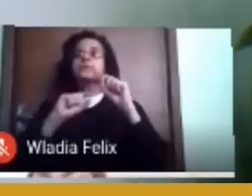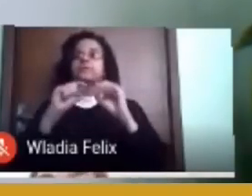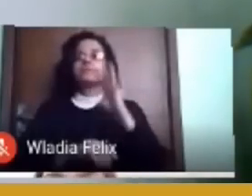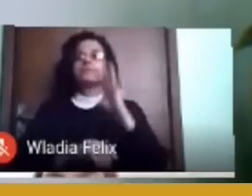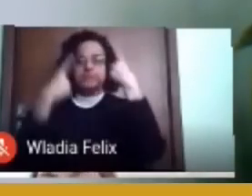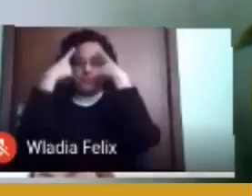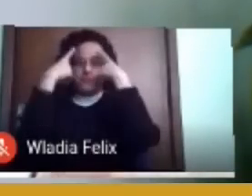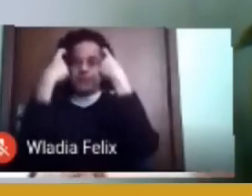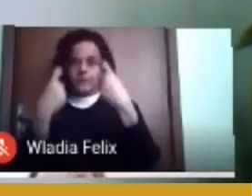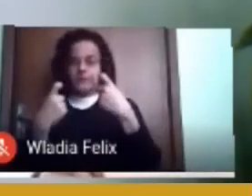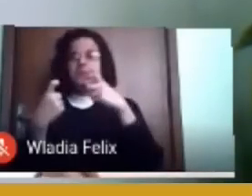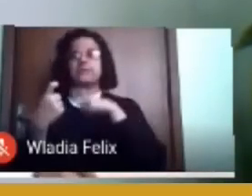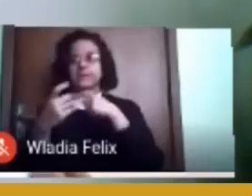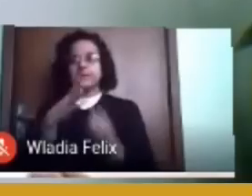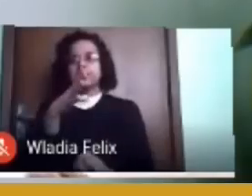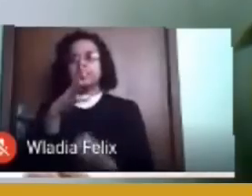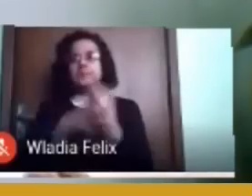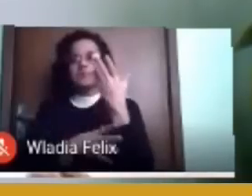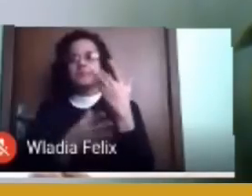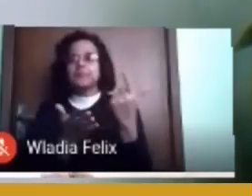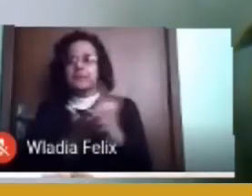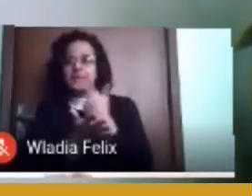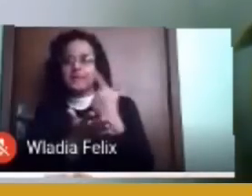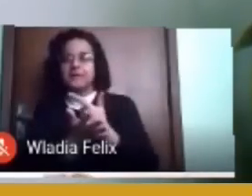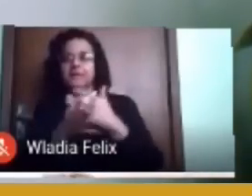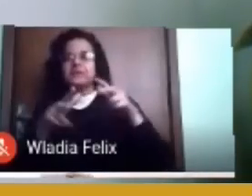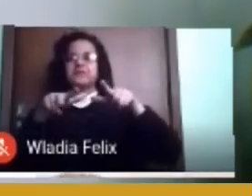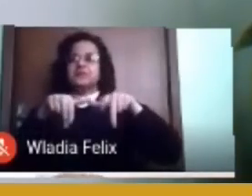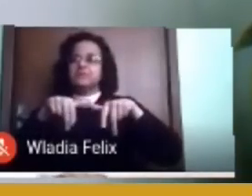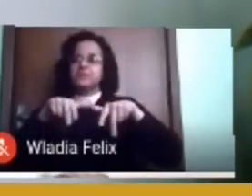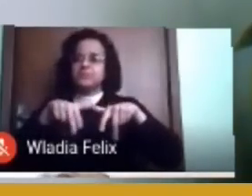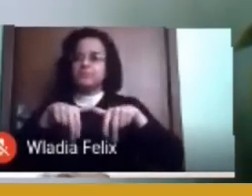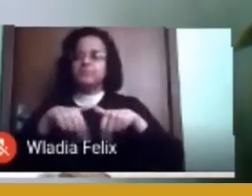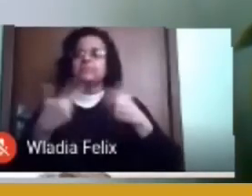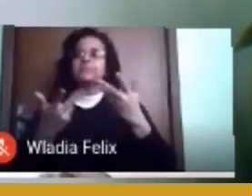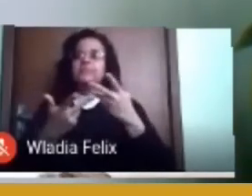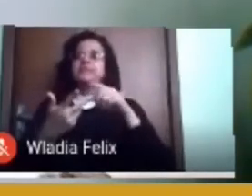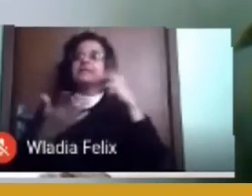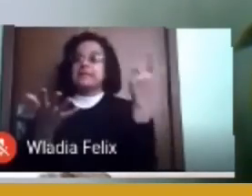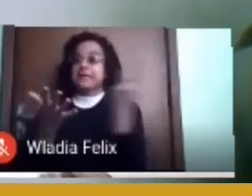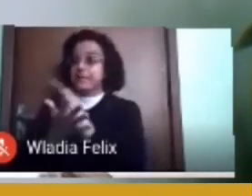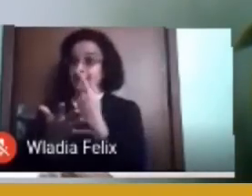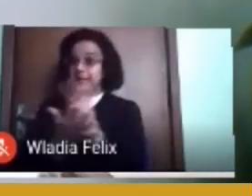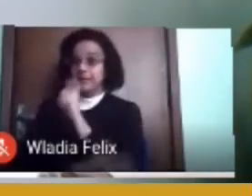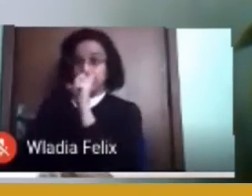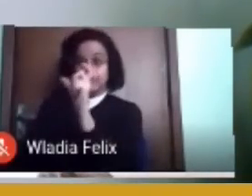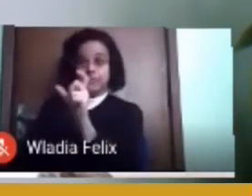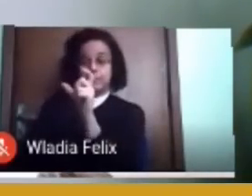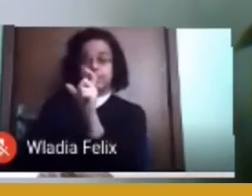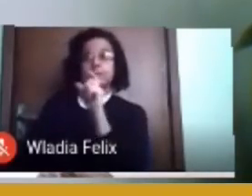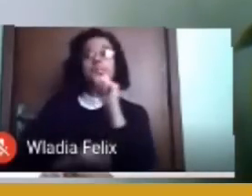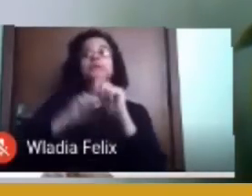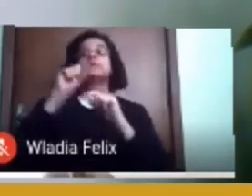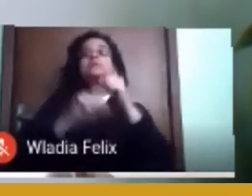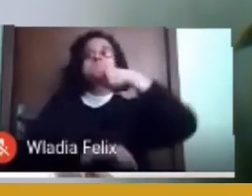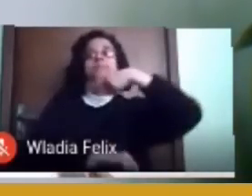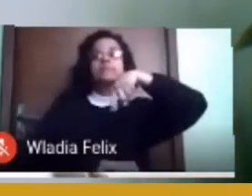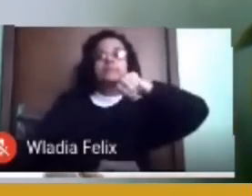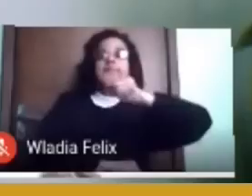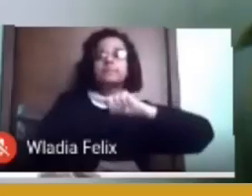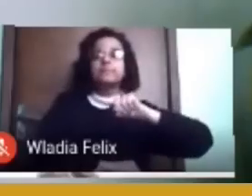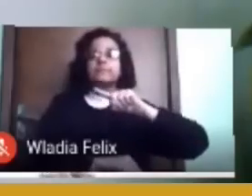sabe disso. No entanto, a gente teve todo esse enfrentamento em relação a essa busca constante de estar alertando em relação